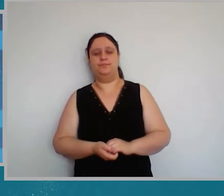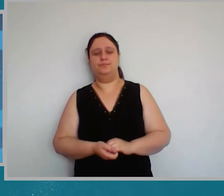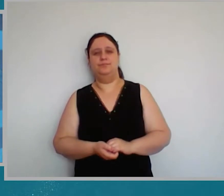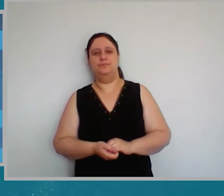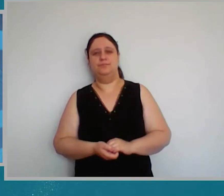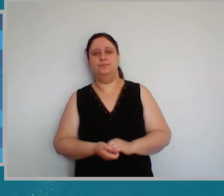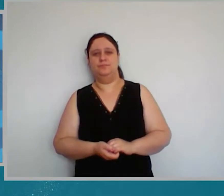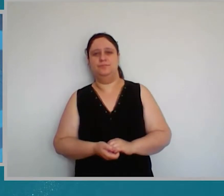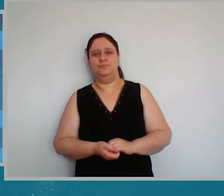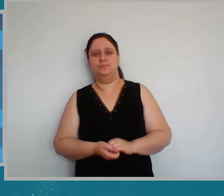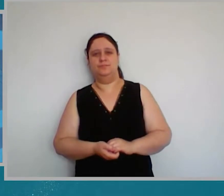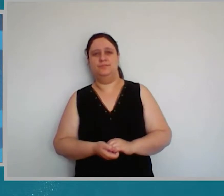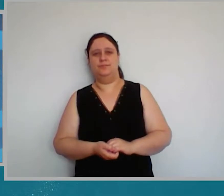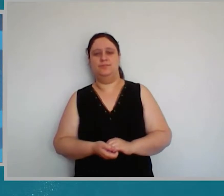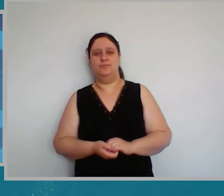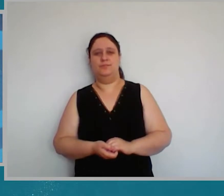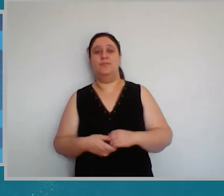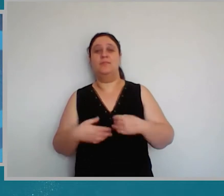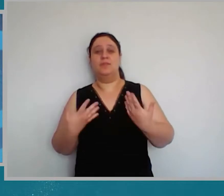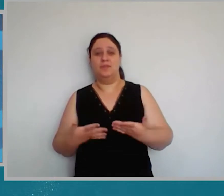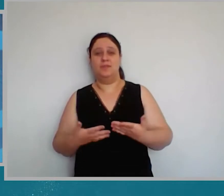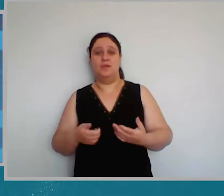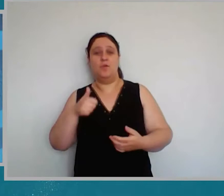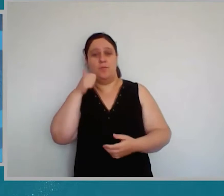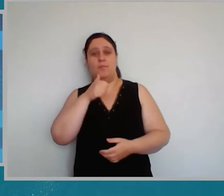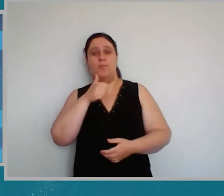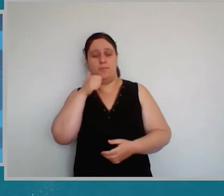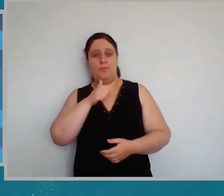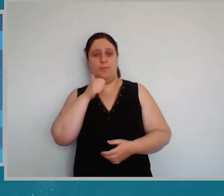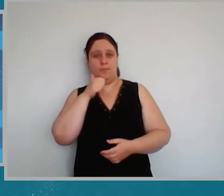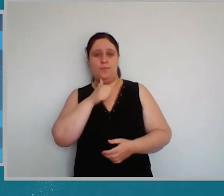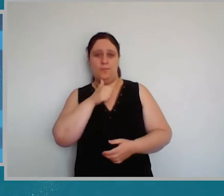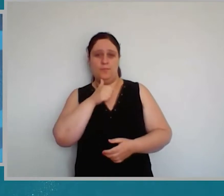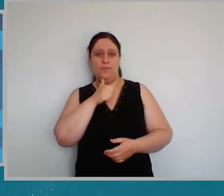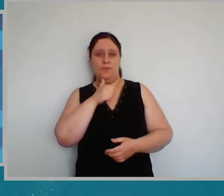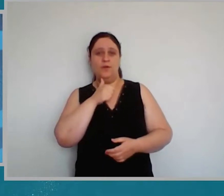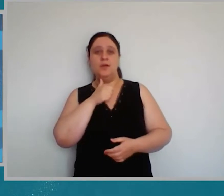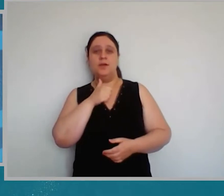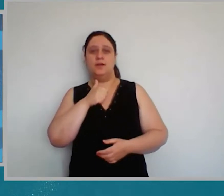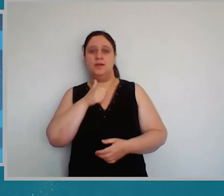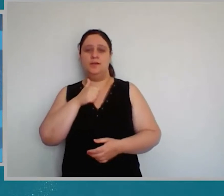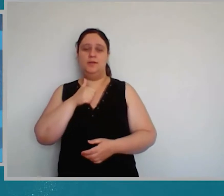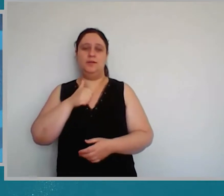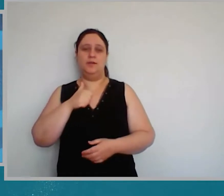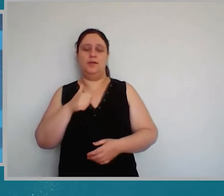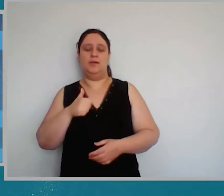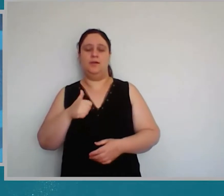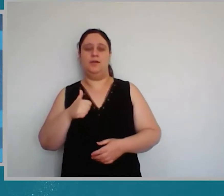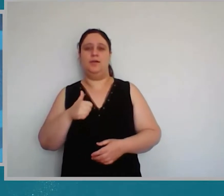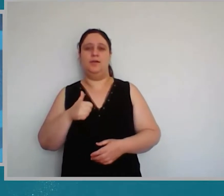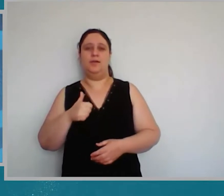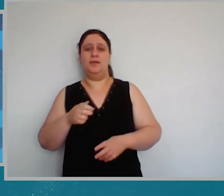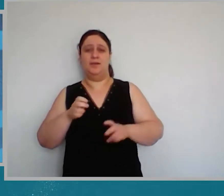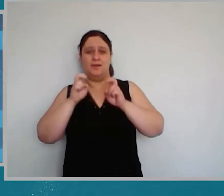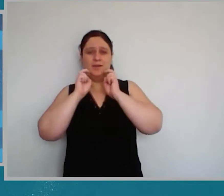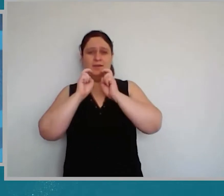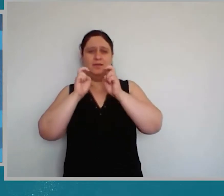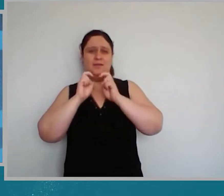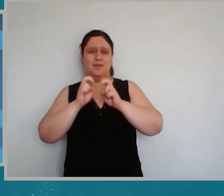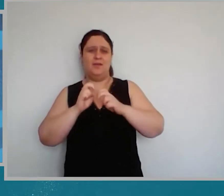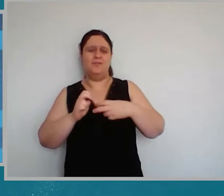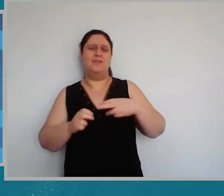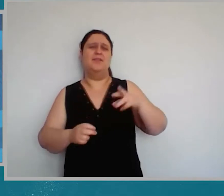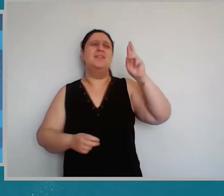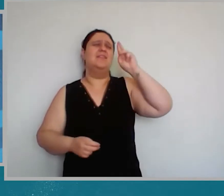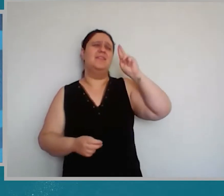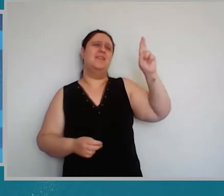E eis que uma mulher cananeia, que viera daquelas regiões, clamava: Senhor, filho de Davi,